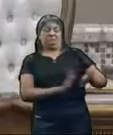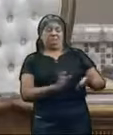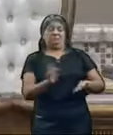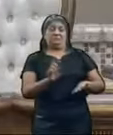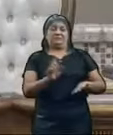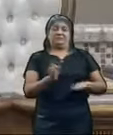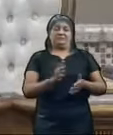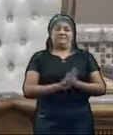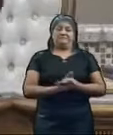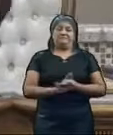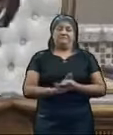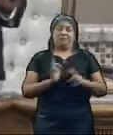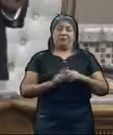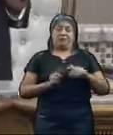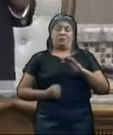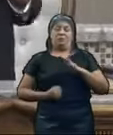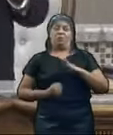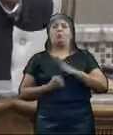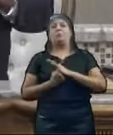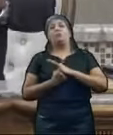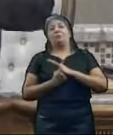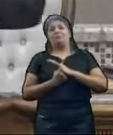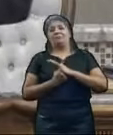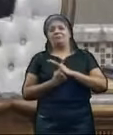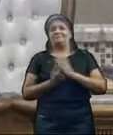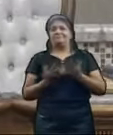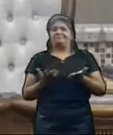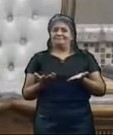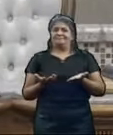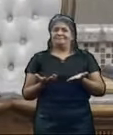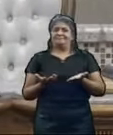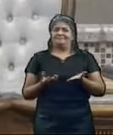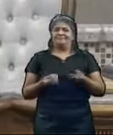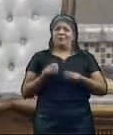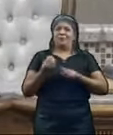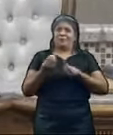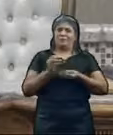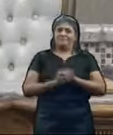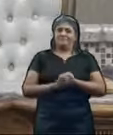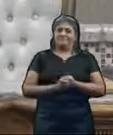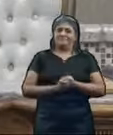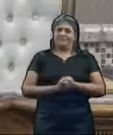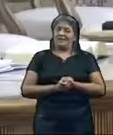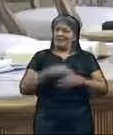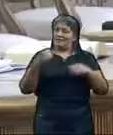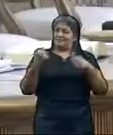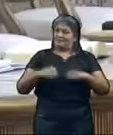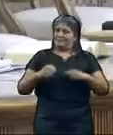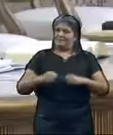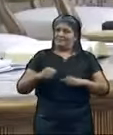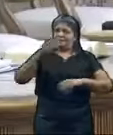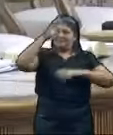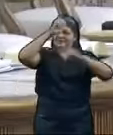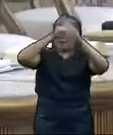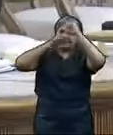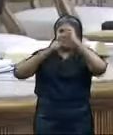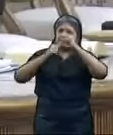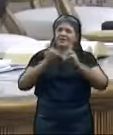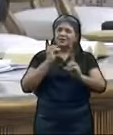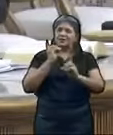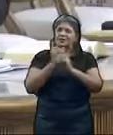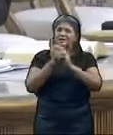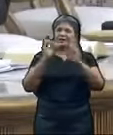e eu não tem mais fome né E como eu não entendo eu não aprendi o mapa da felicidade